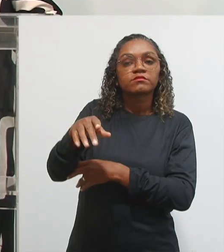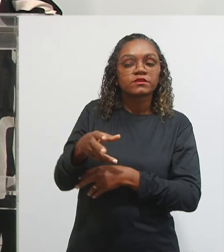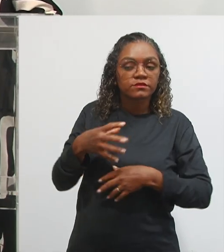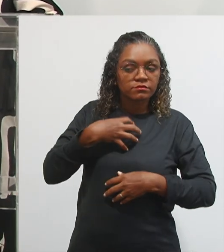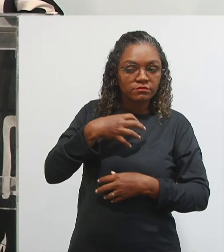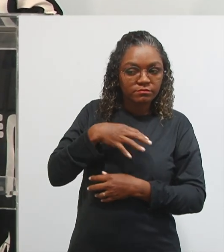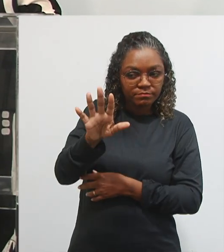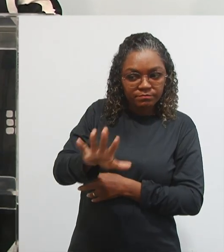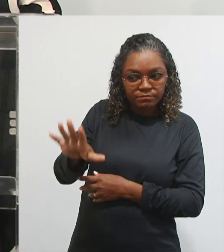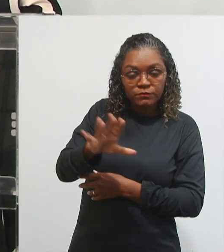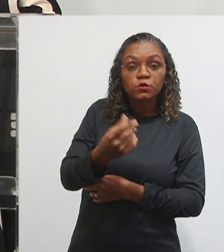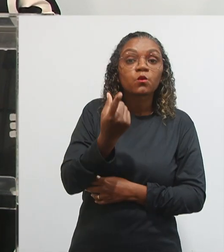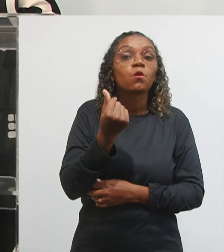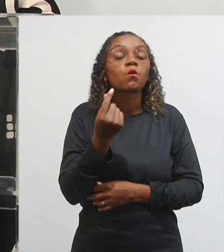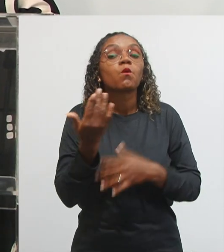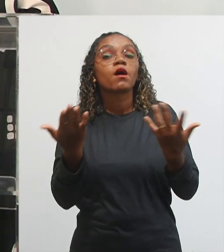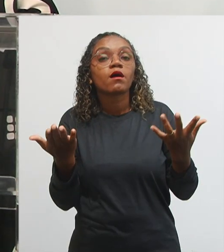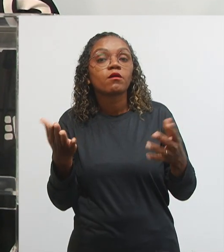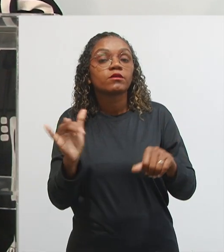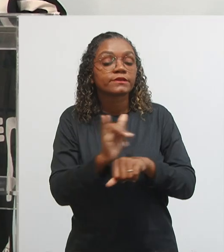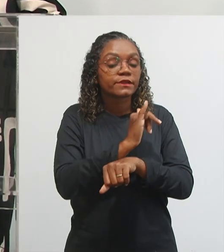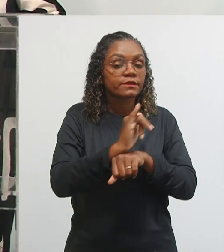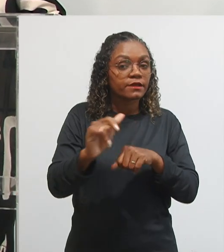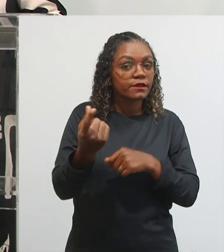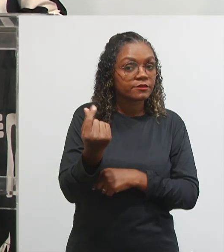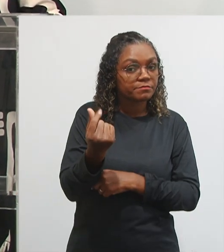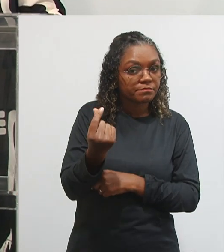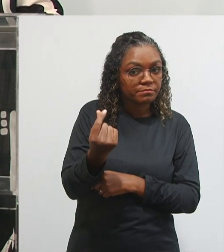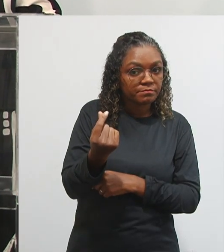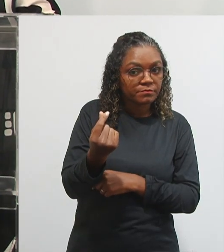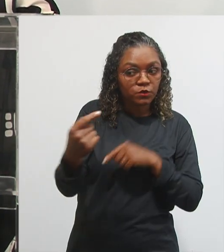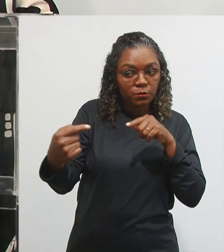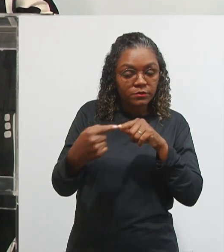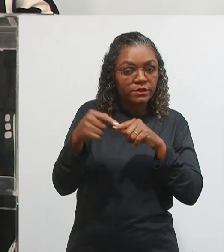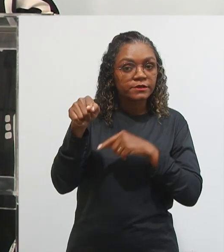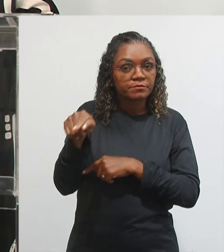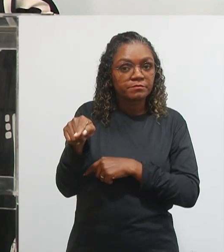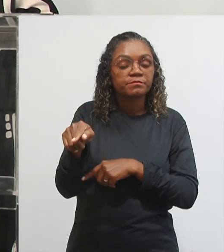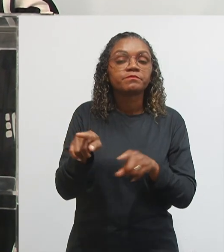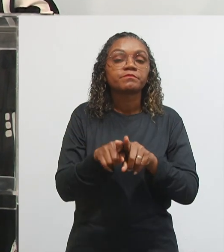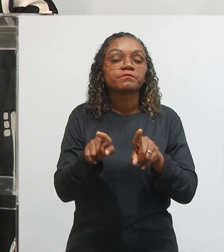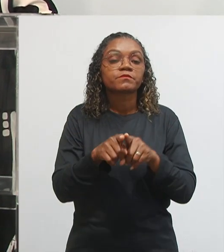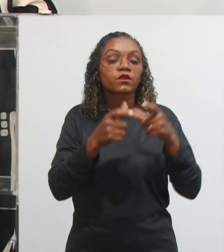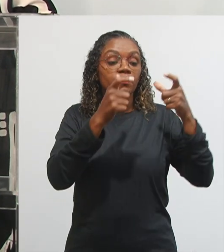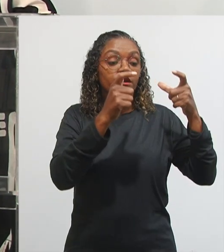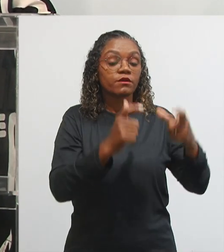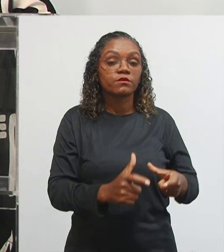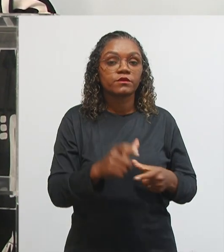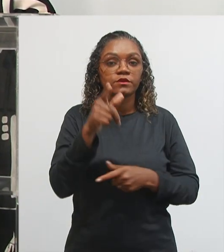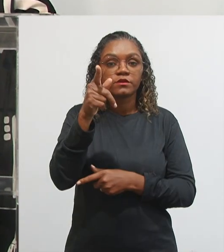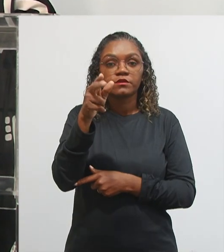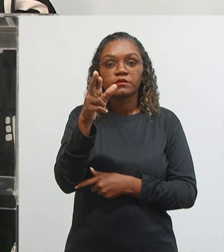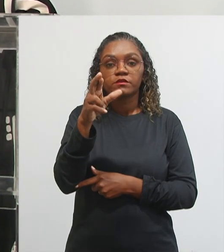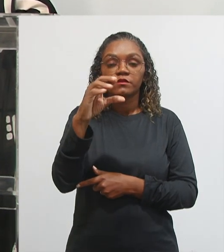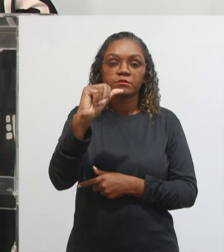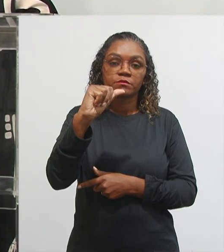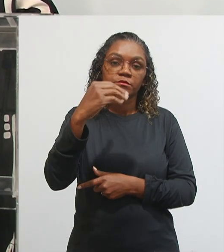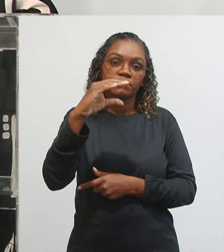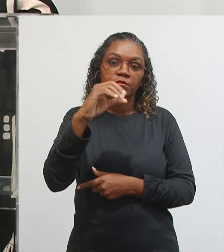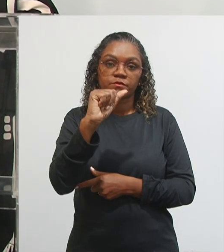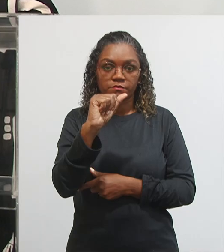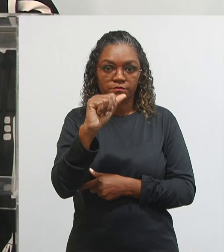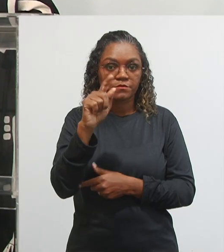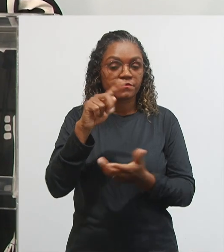produto e serviço. Qual a estratégia de preço que vai ser adotada? Em que local a praça, em que local esse produto ou esse serviço está